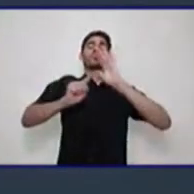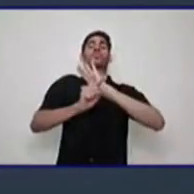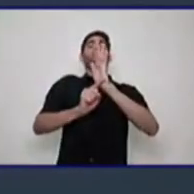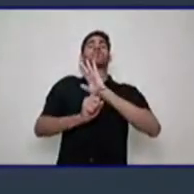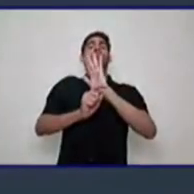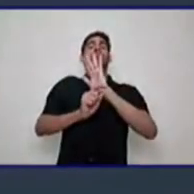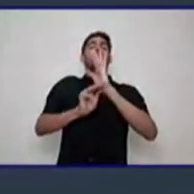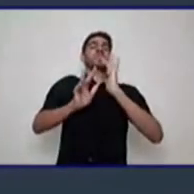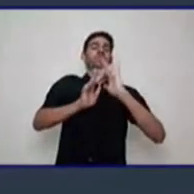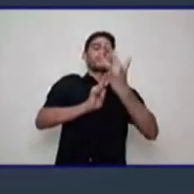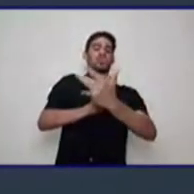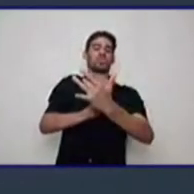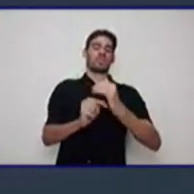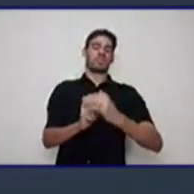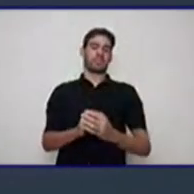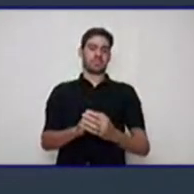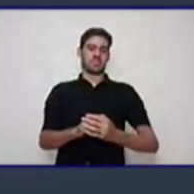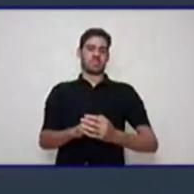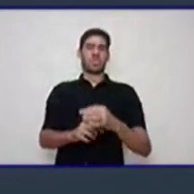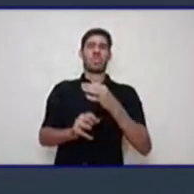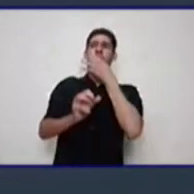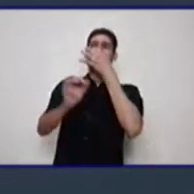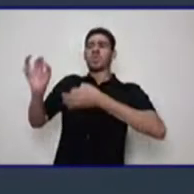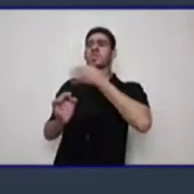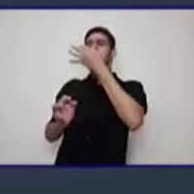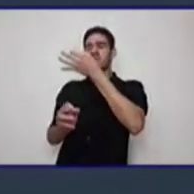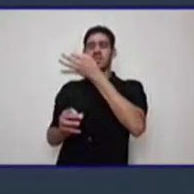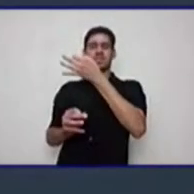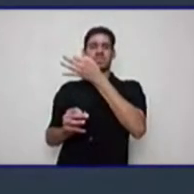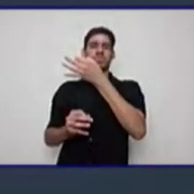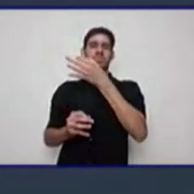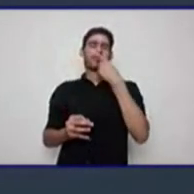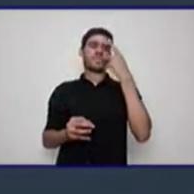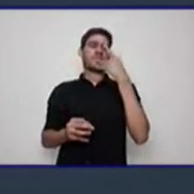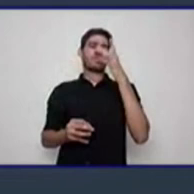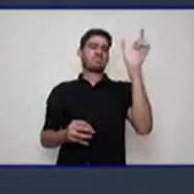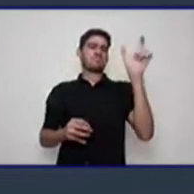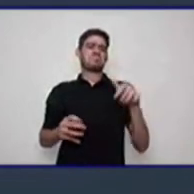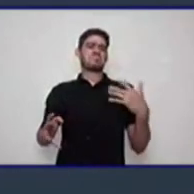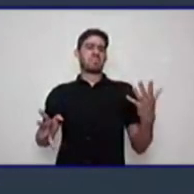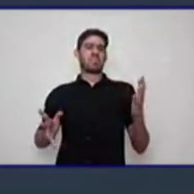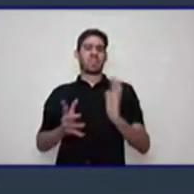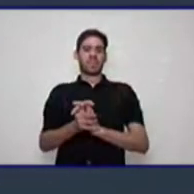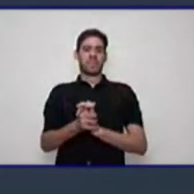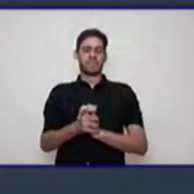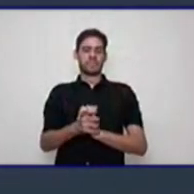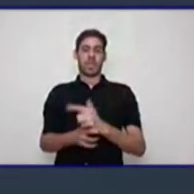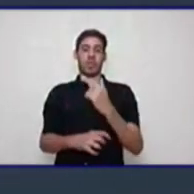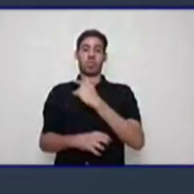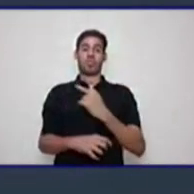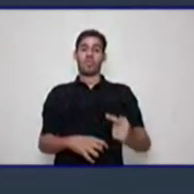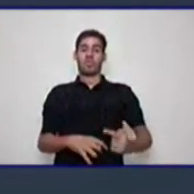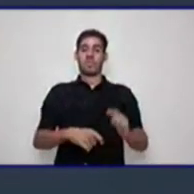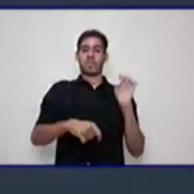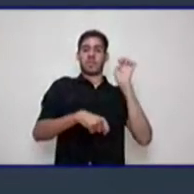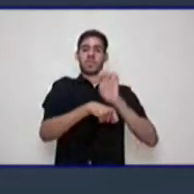rede social com críticas ácidas e em tom satírico ao então governador